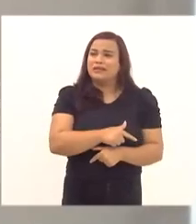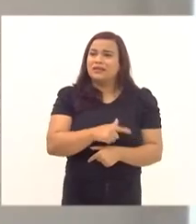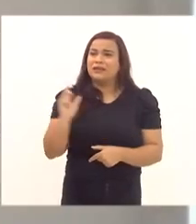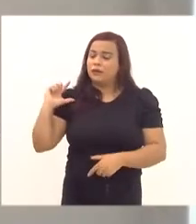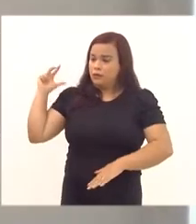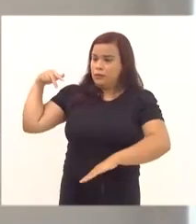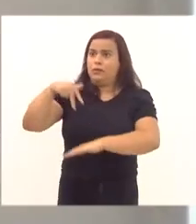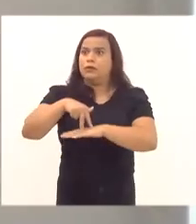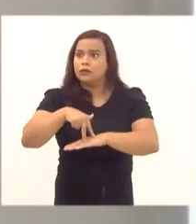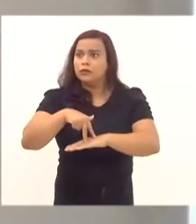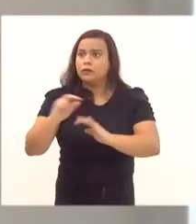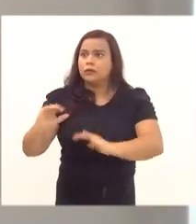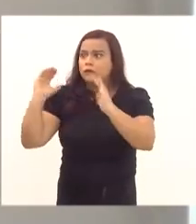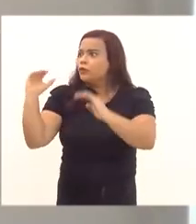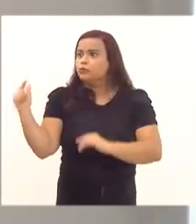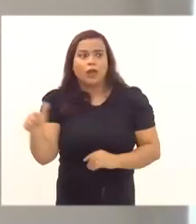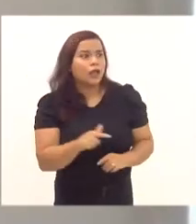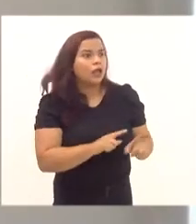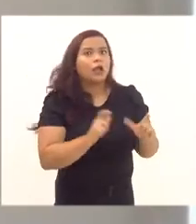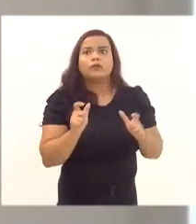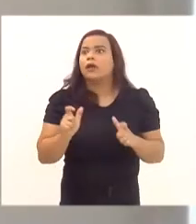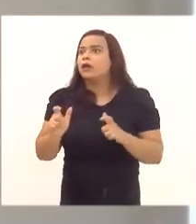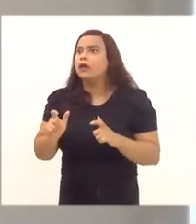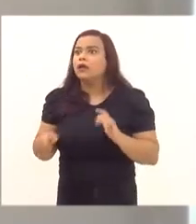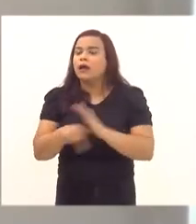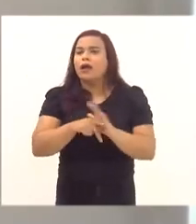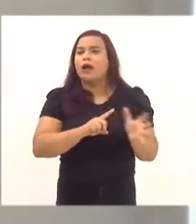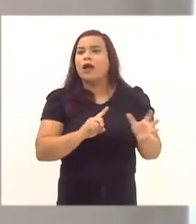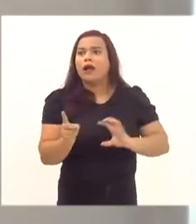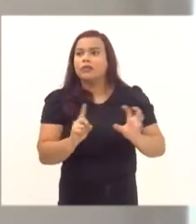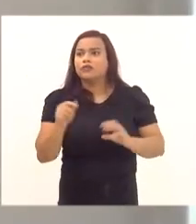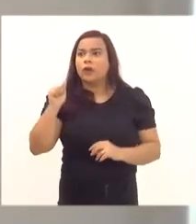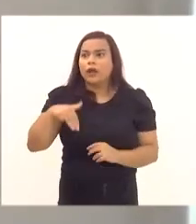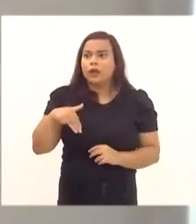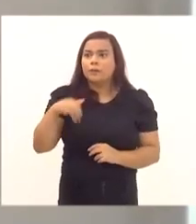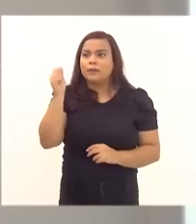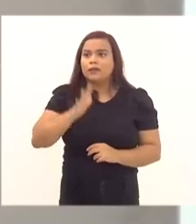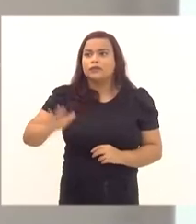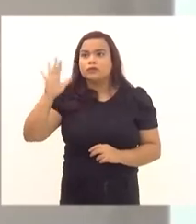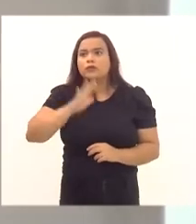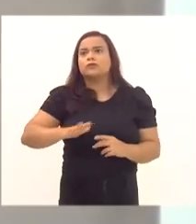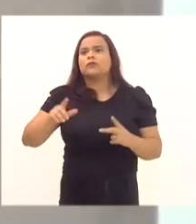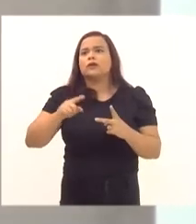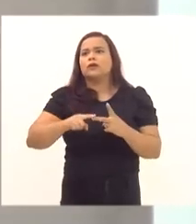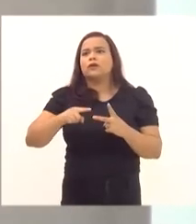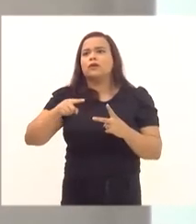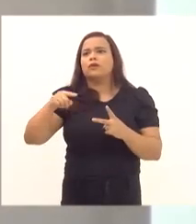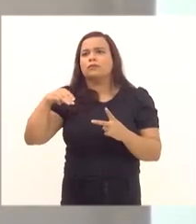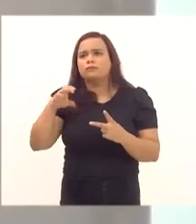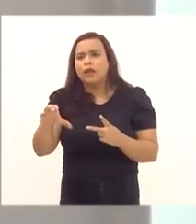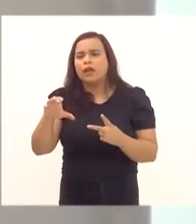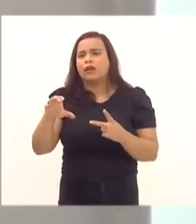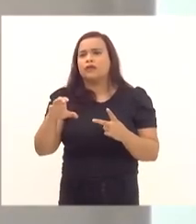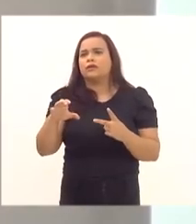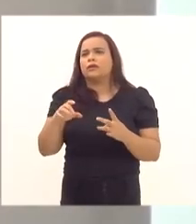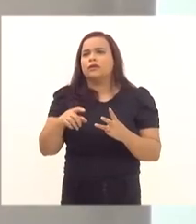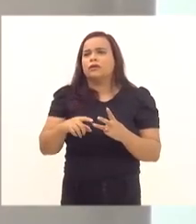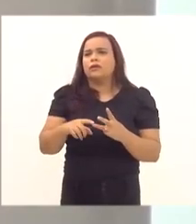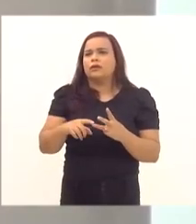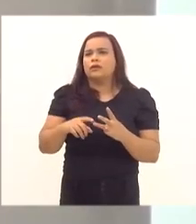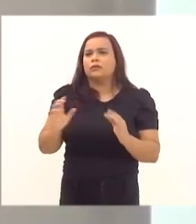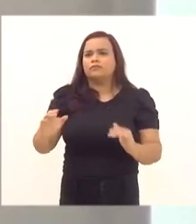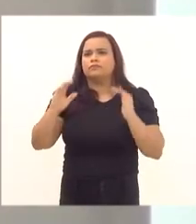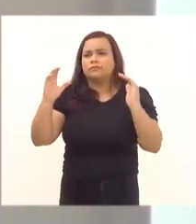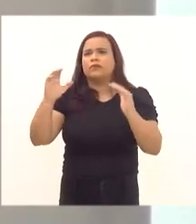a Superintendência da rádio AM Nacional da Rádio MEC Sul e daí